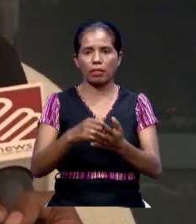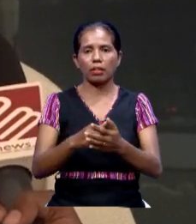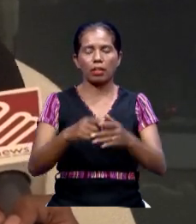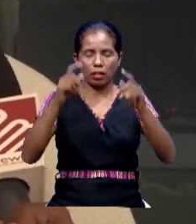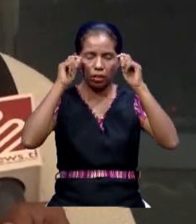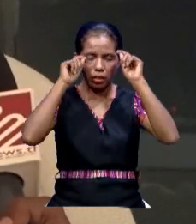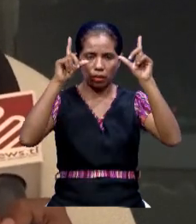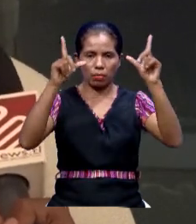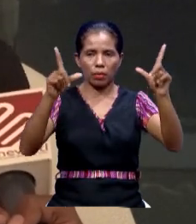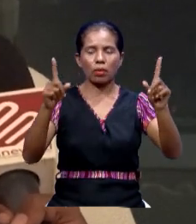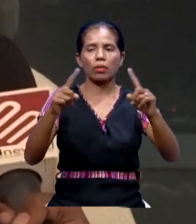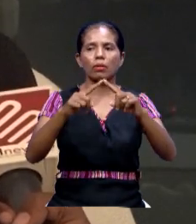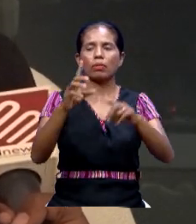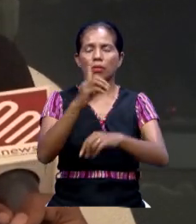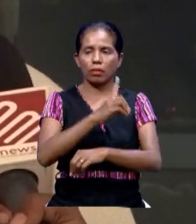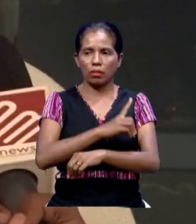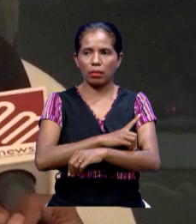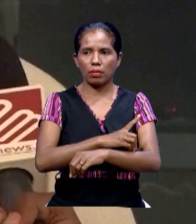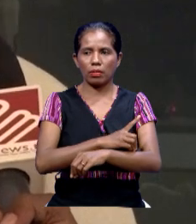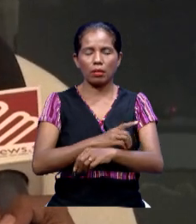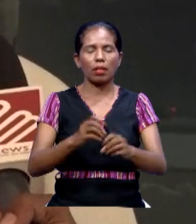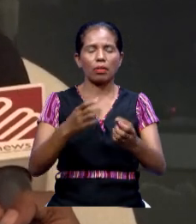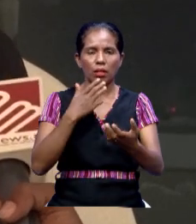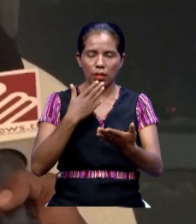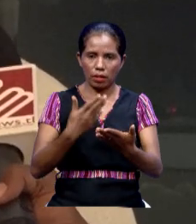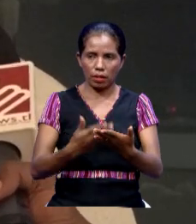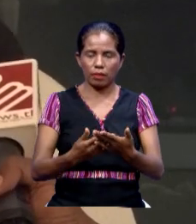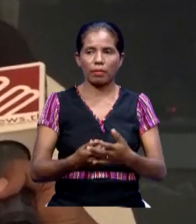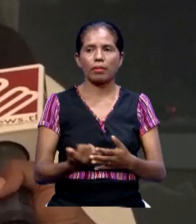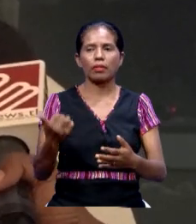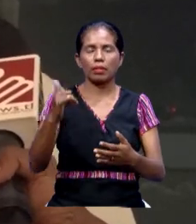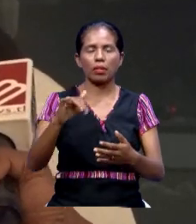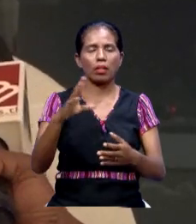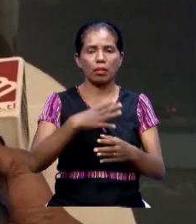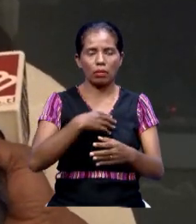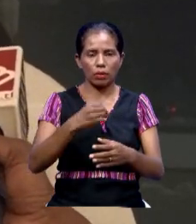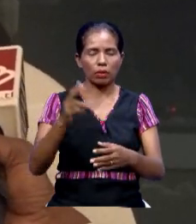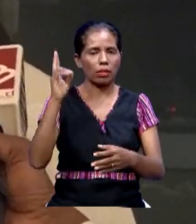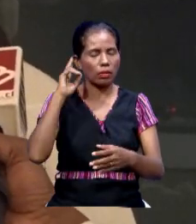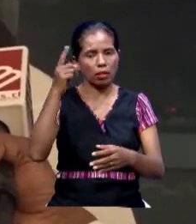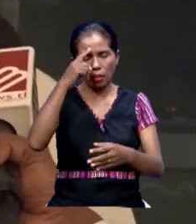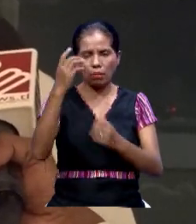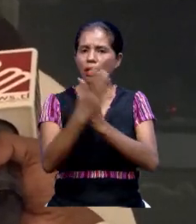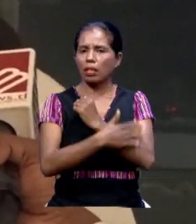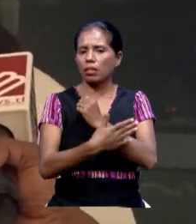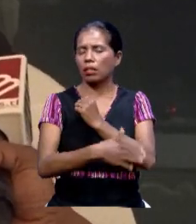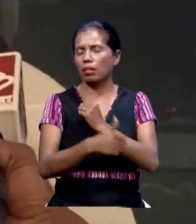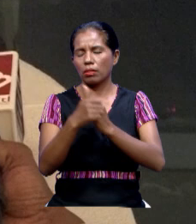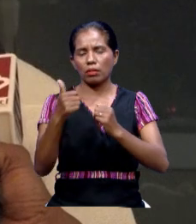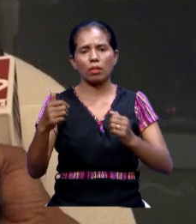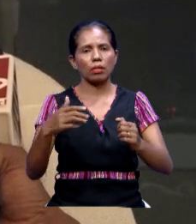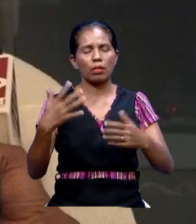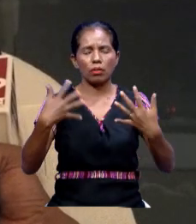Timor, oi, sei, instabilidade. Nem se eu gosto de Rona. Também raibal um